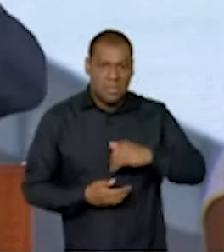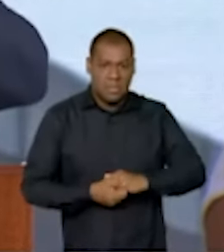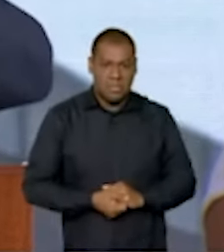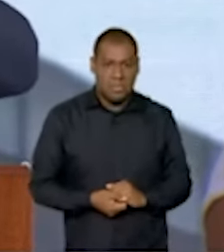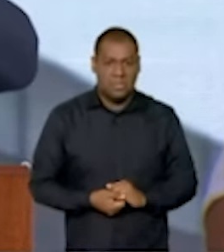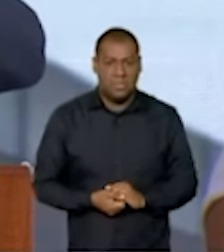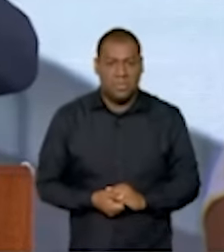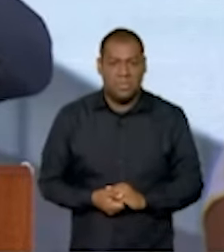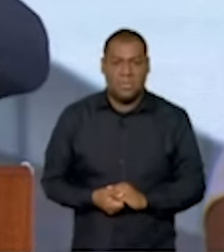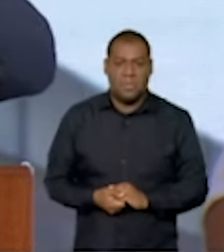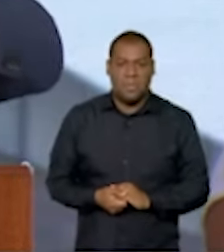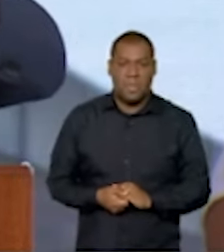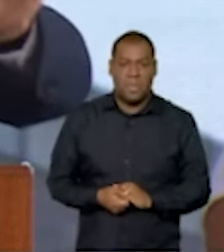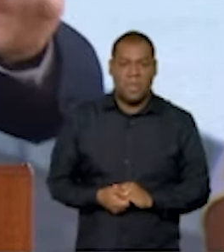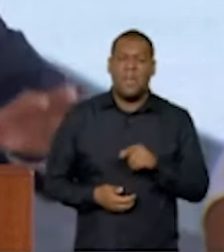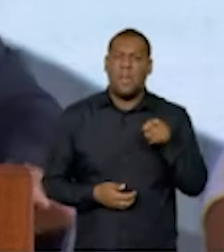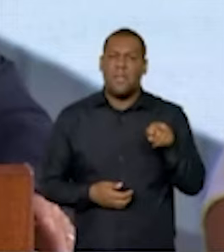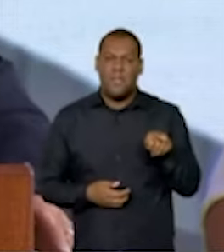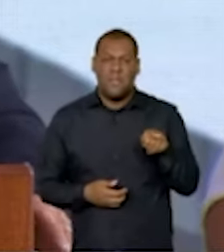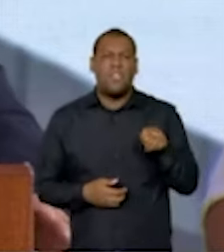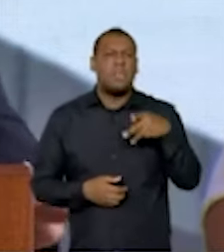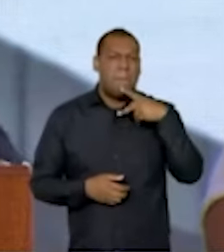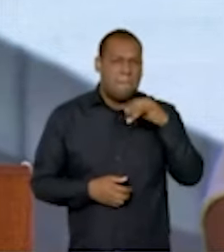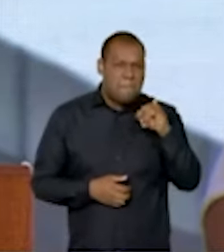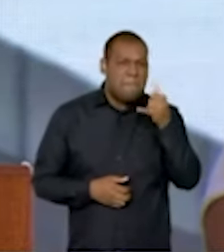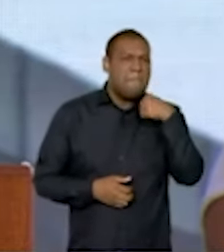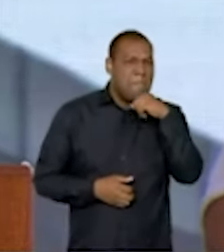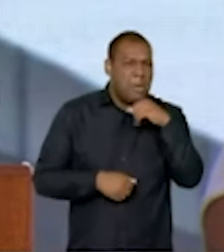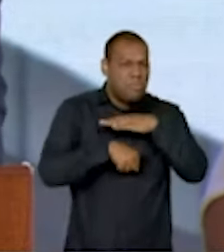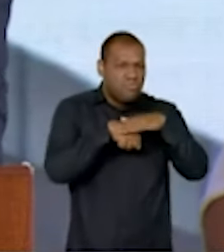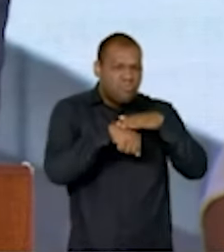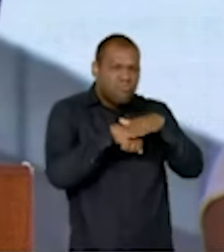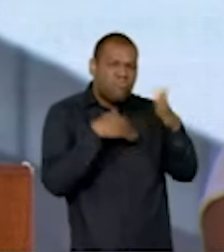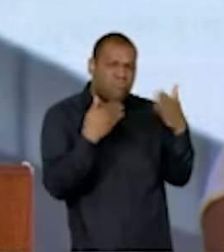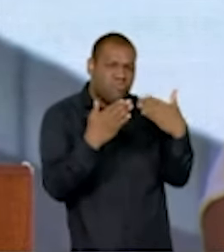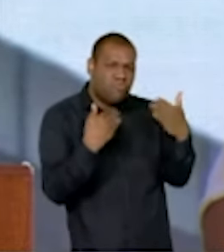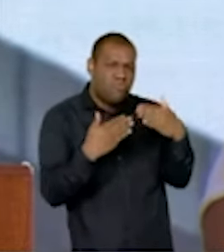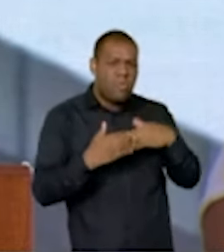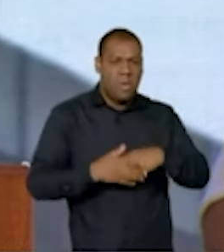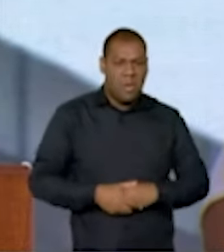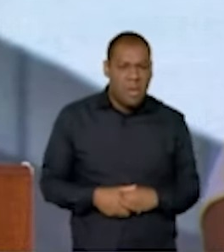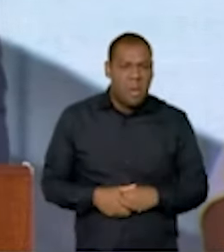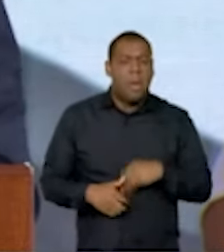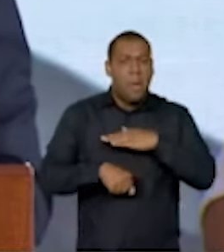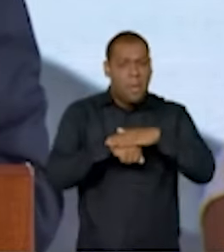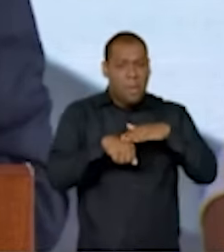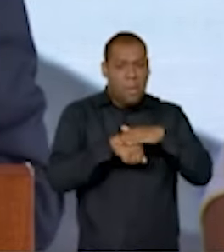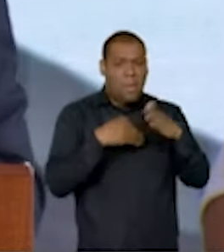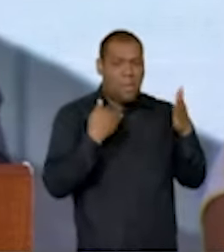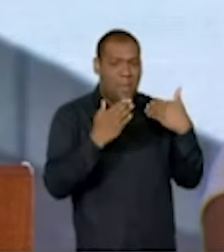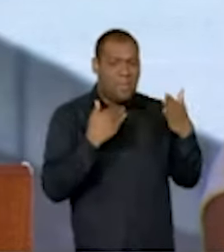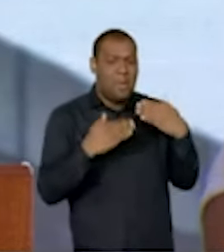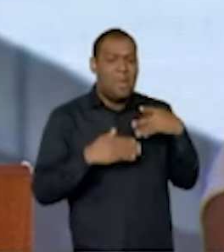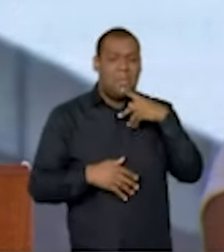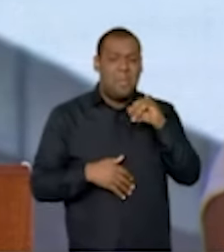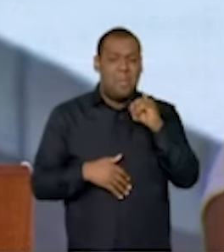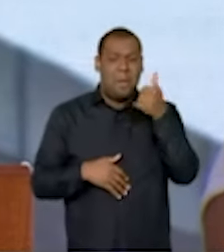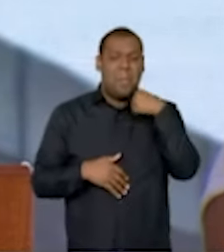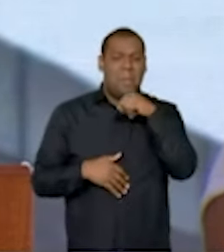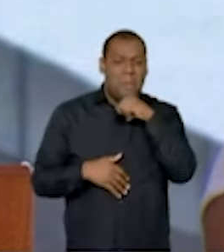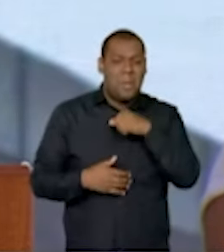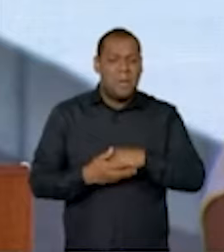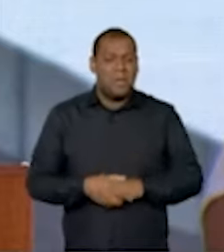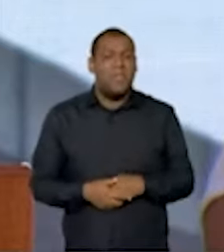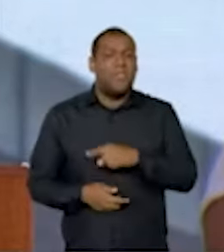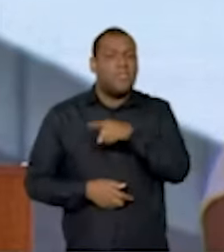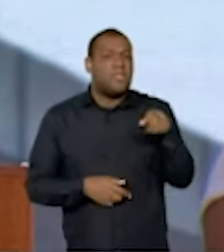Não sei se vocês já conversaram com os pais de vocês, mas se vocês conversarem com o pai ou com a mãe de vocês, vocês vão